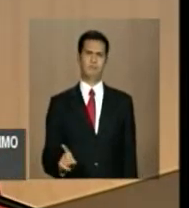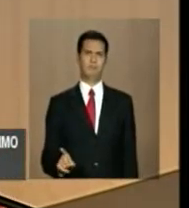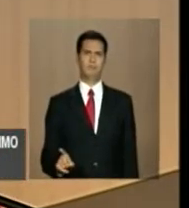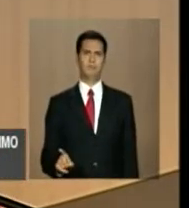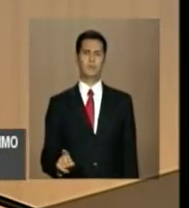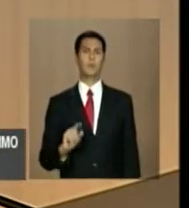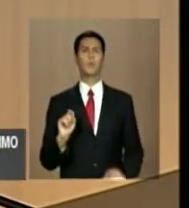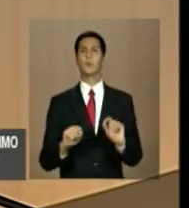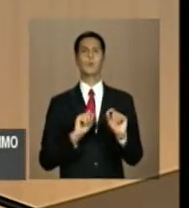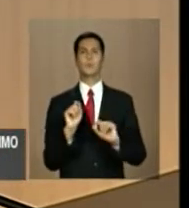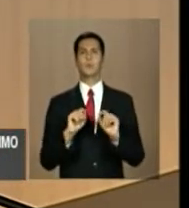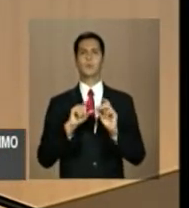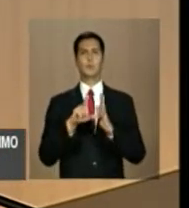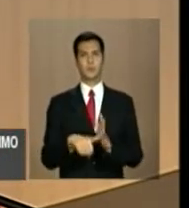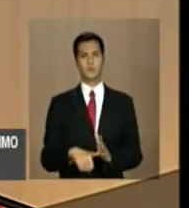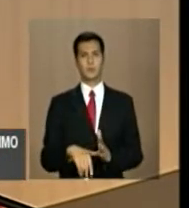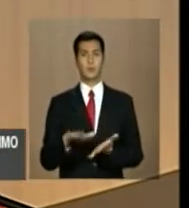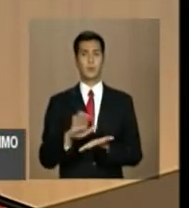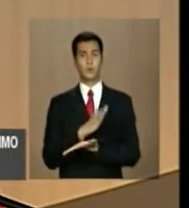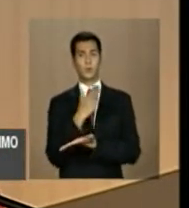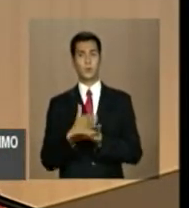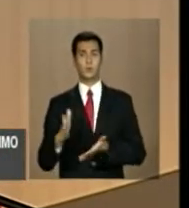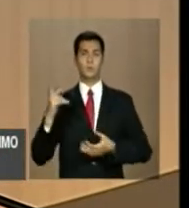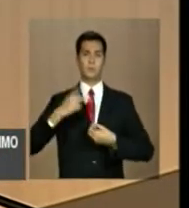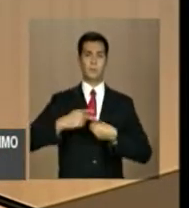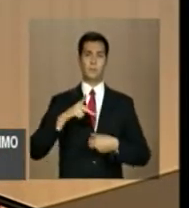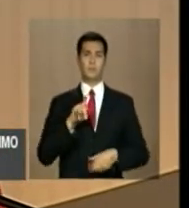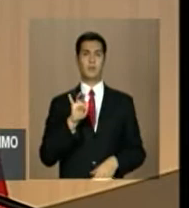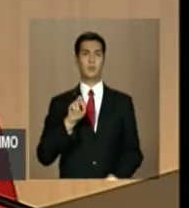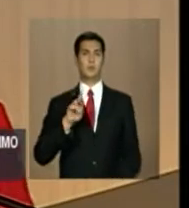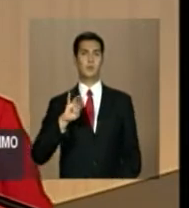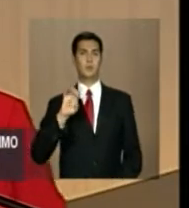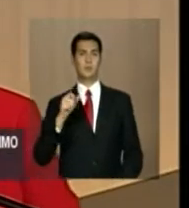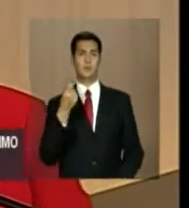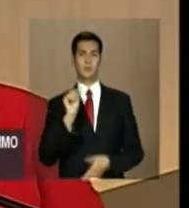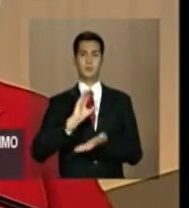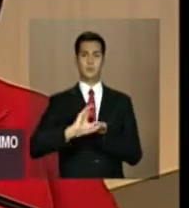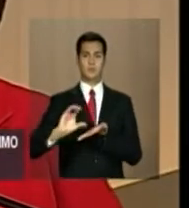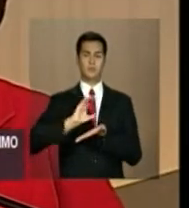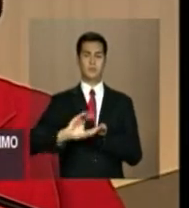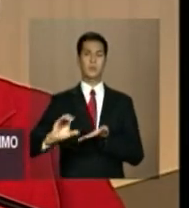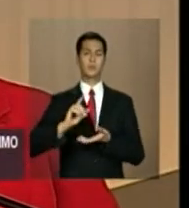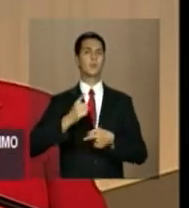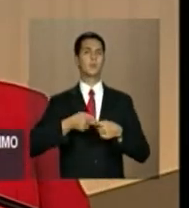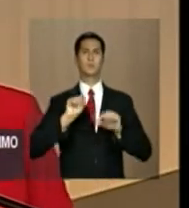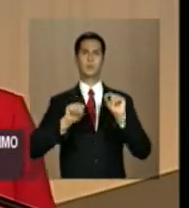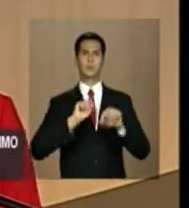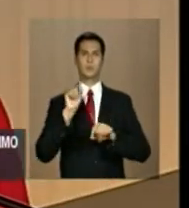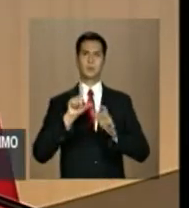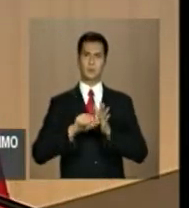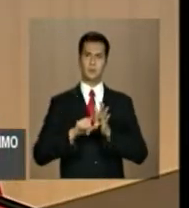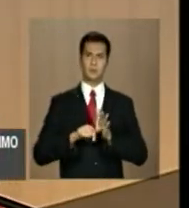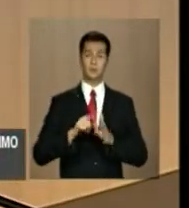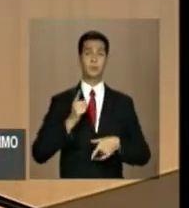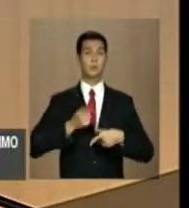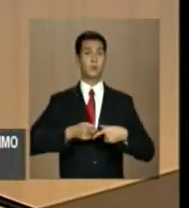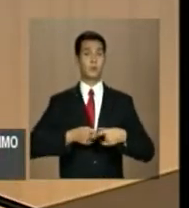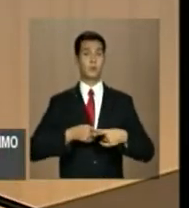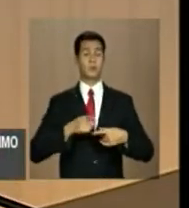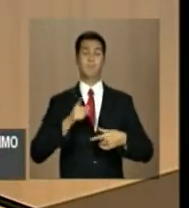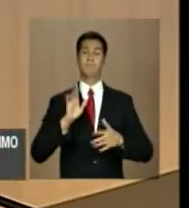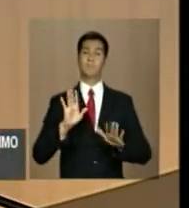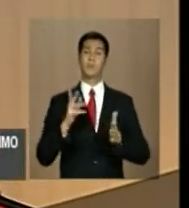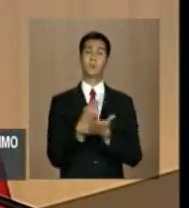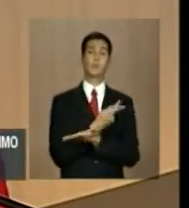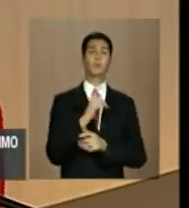atrasado alguns investimentos da Petrobras é o fato que a Petrobras, num primeiro momento, foi